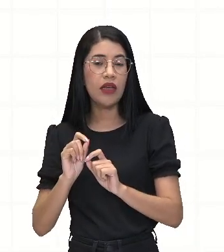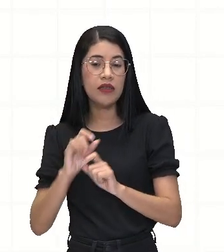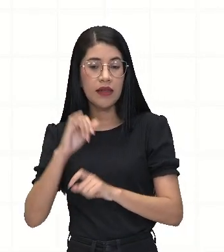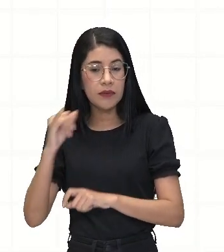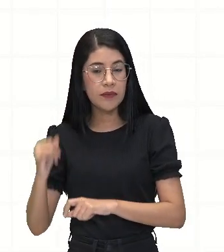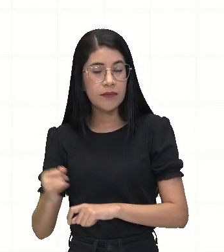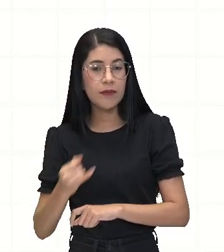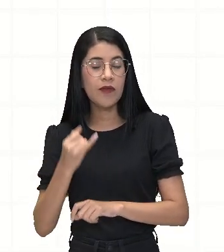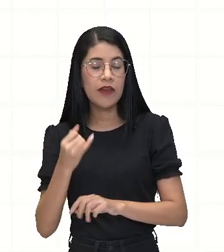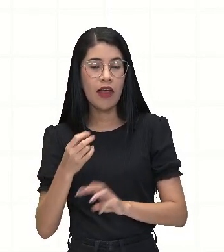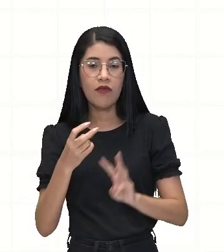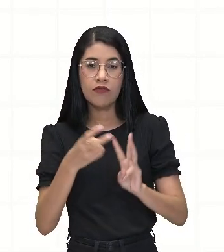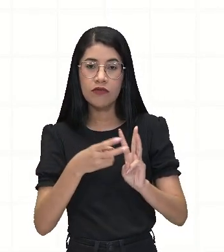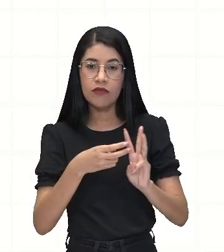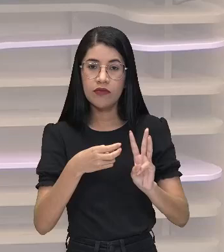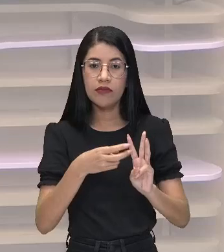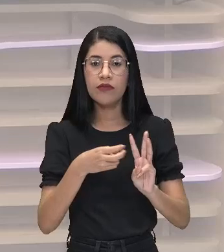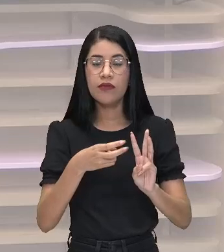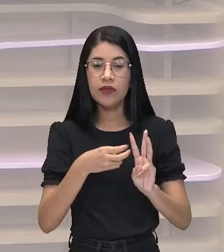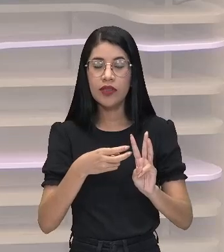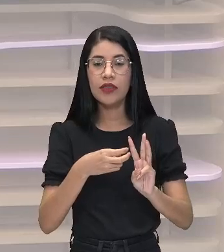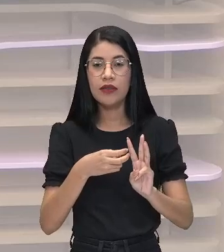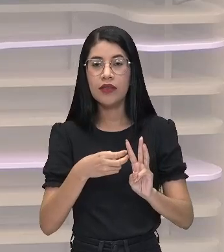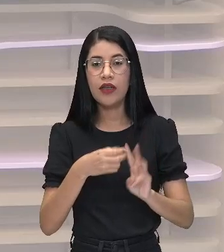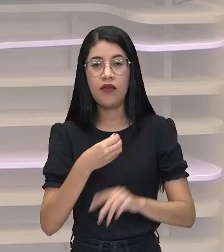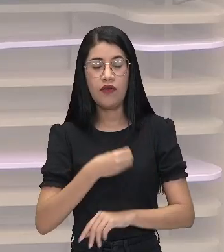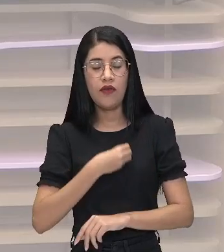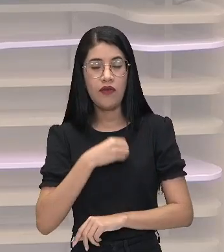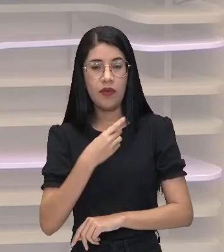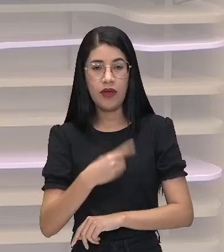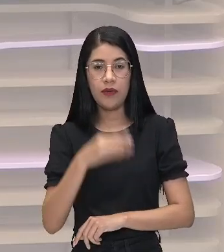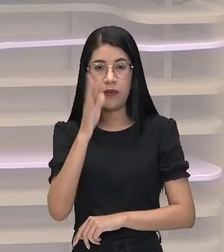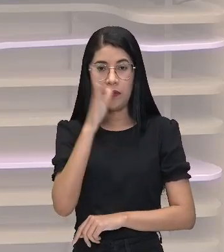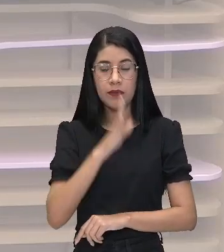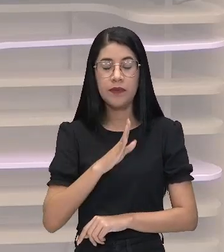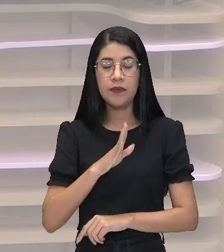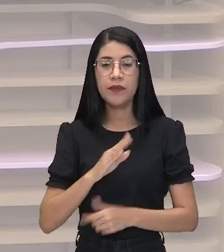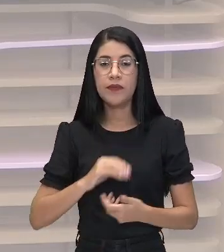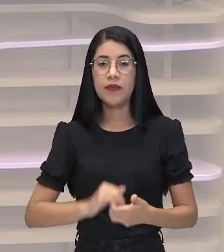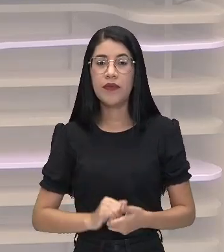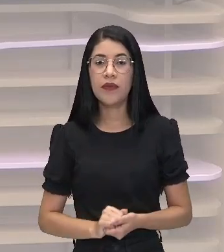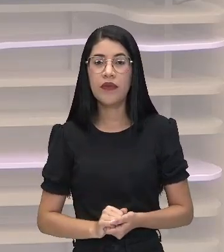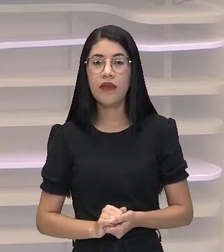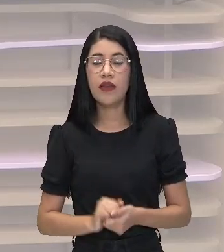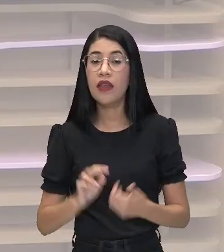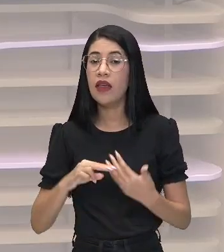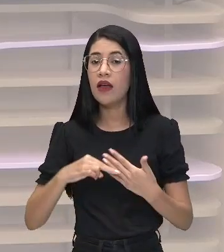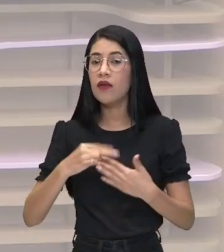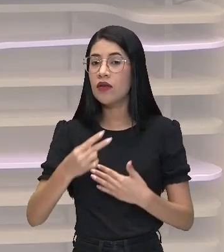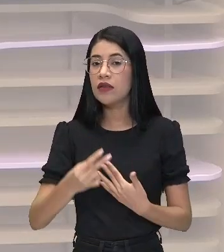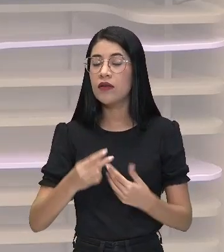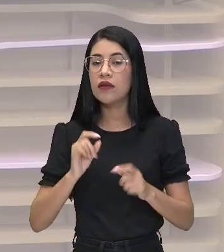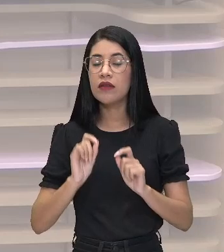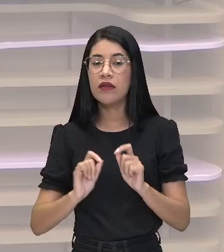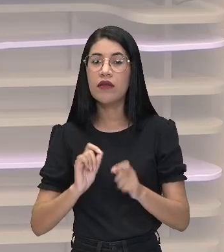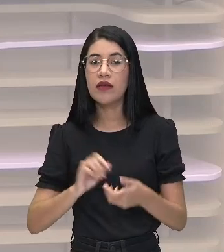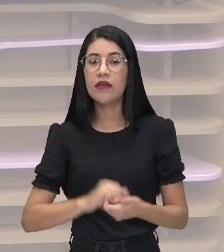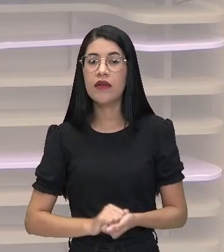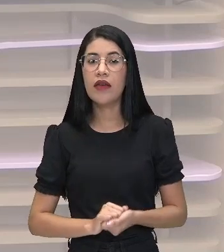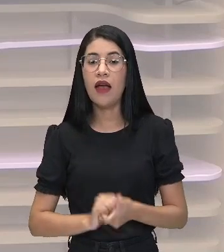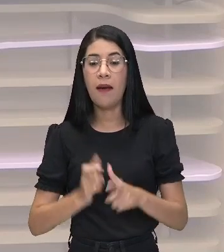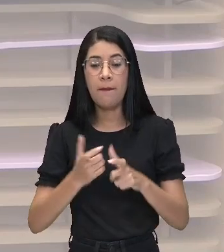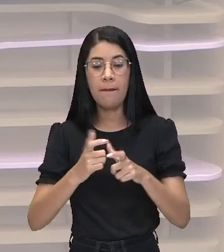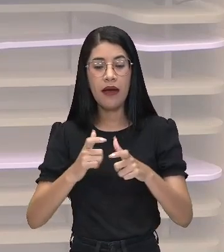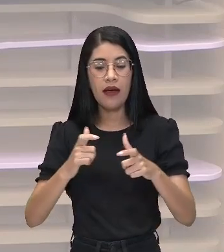aí os povos nativos, certo? Os povos originários e, consequentemente, né, quanto mais